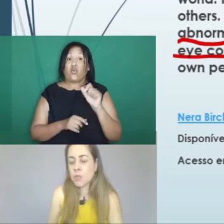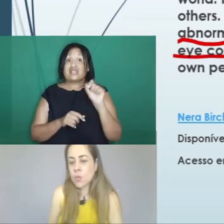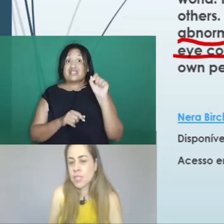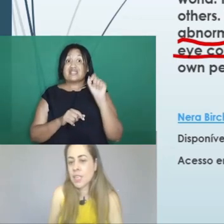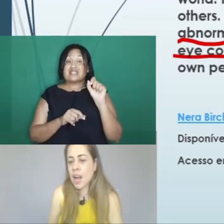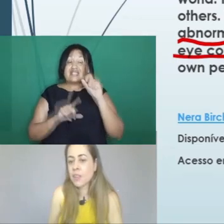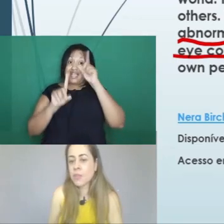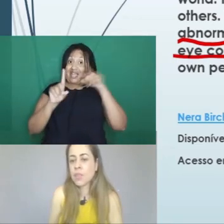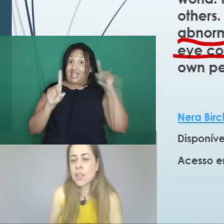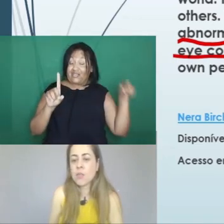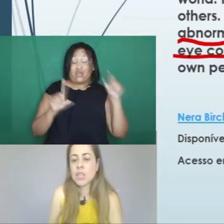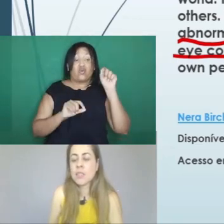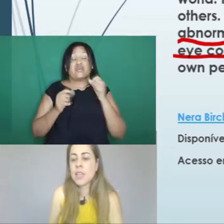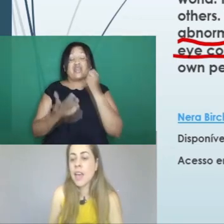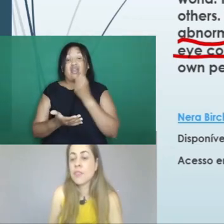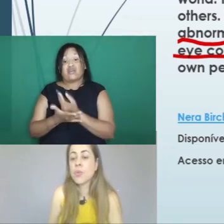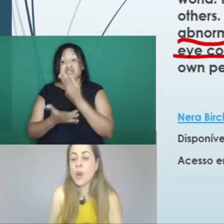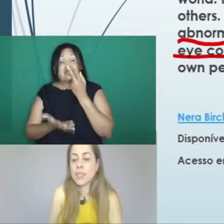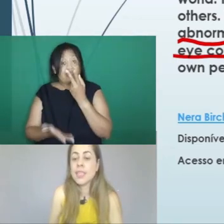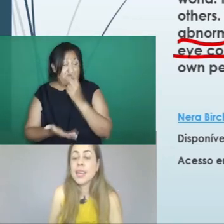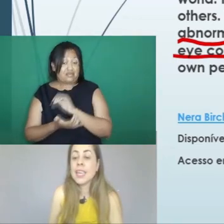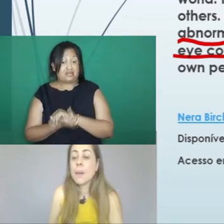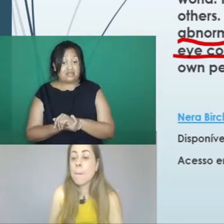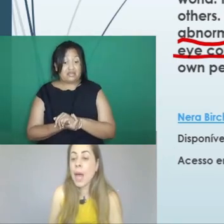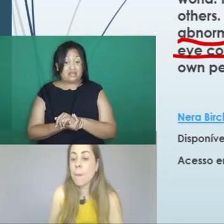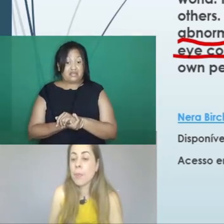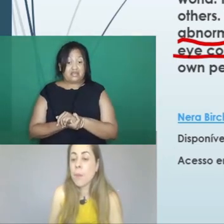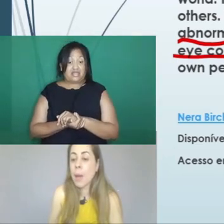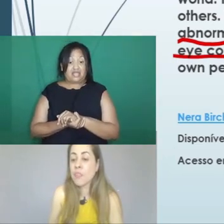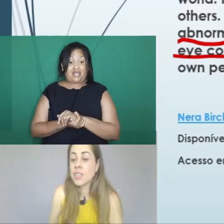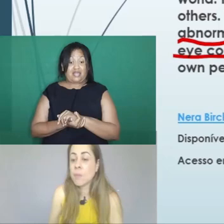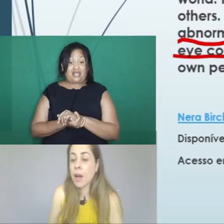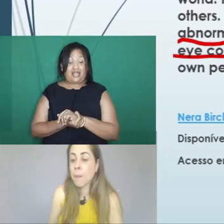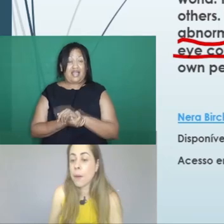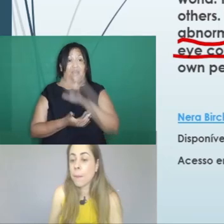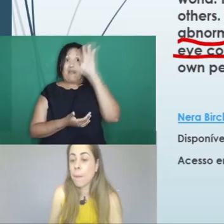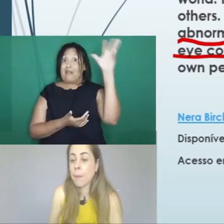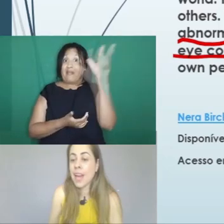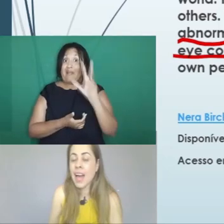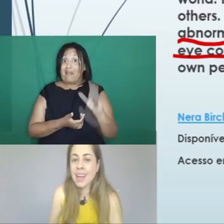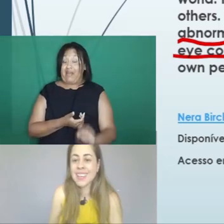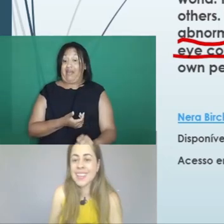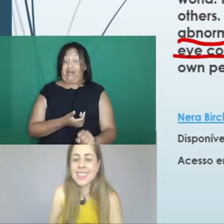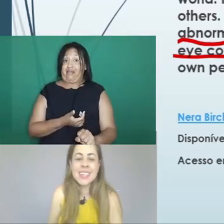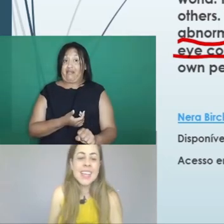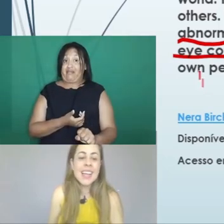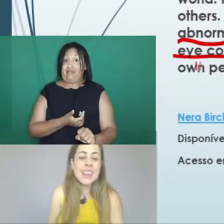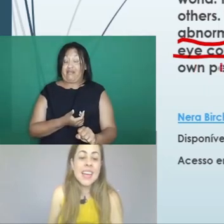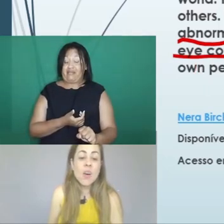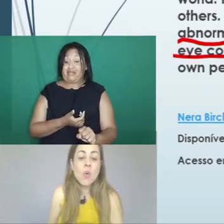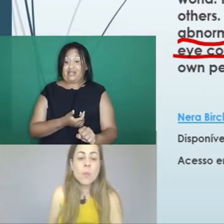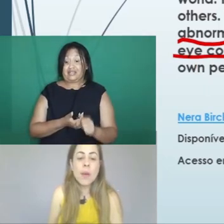com esse gráfico o que que acontece everyone canap vem de mapa mapear né